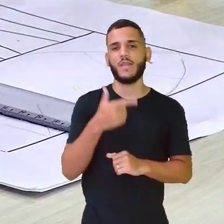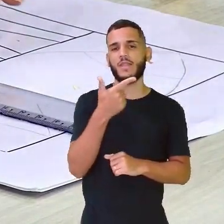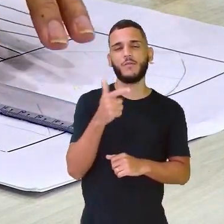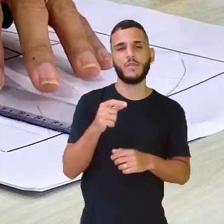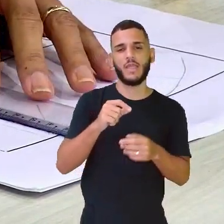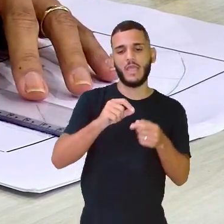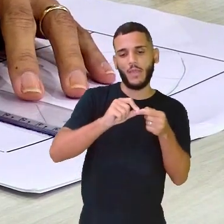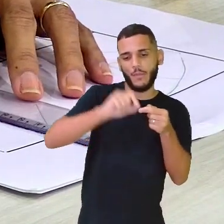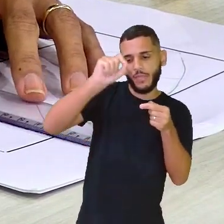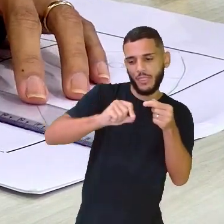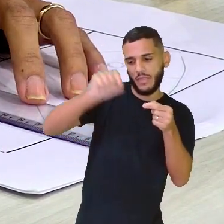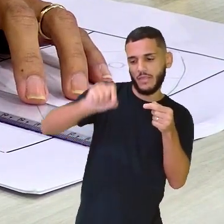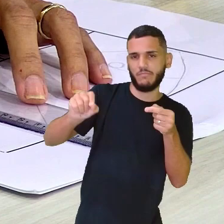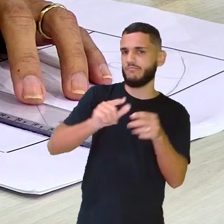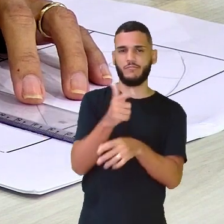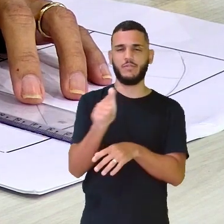desenho trêmulo, né?